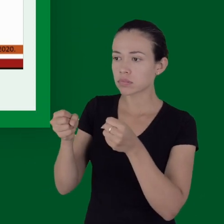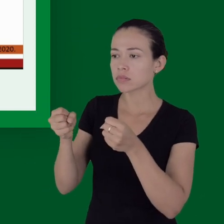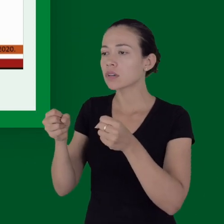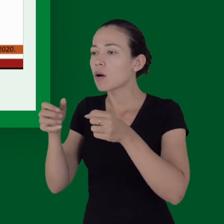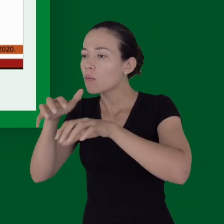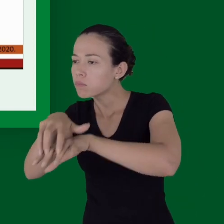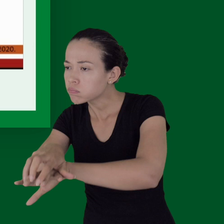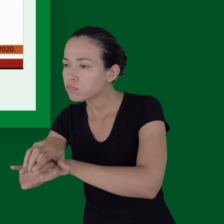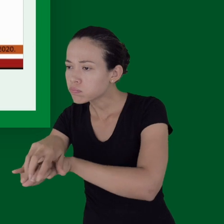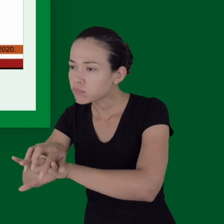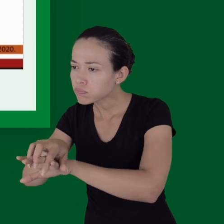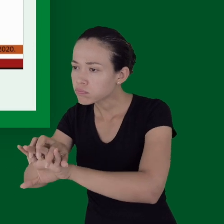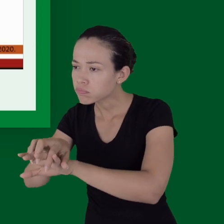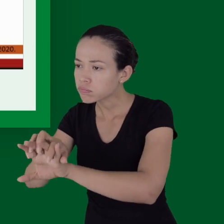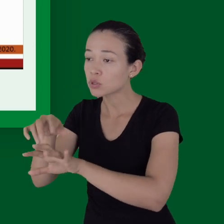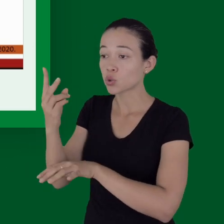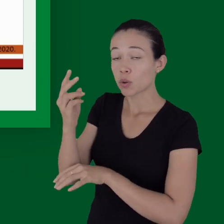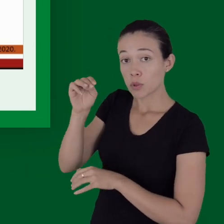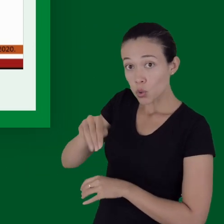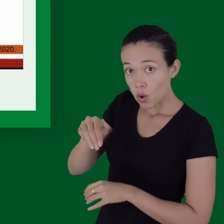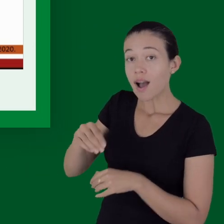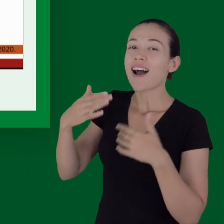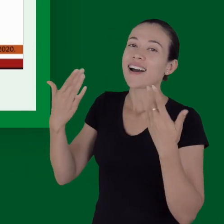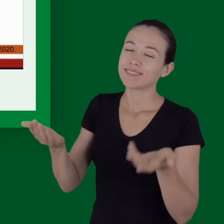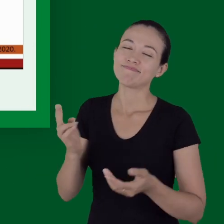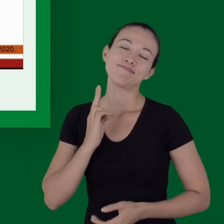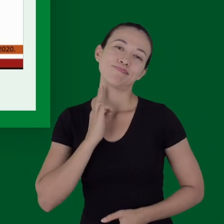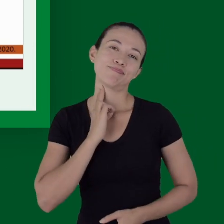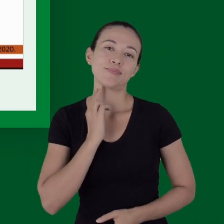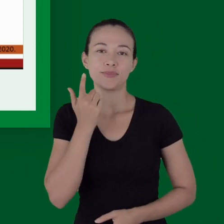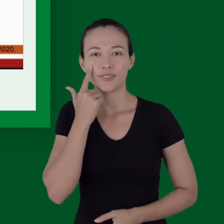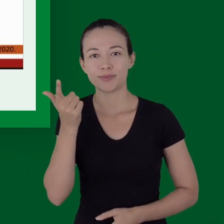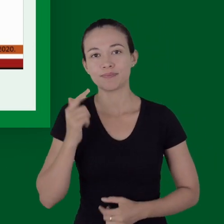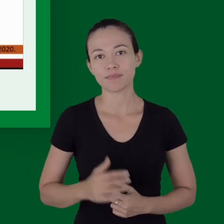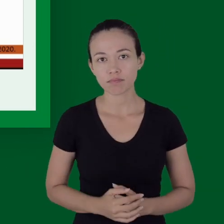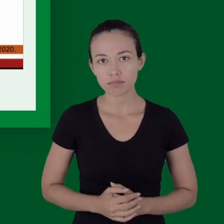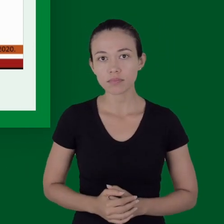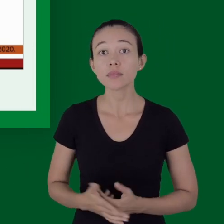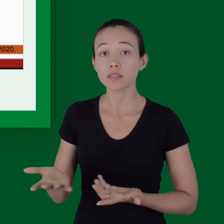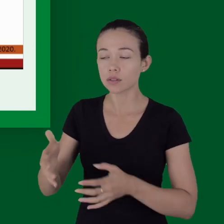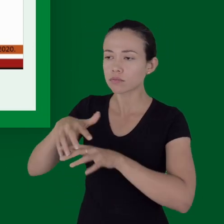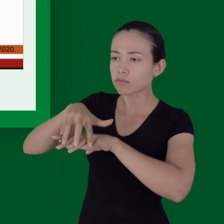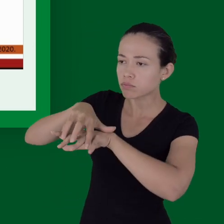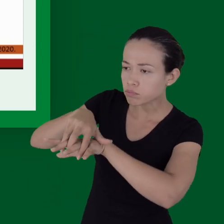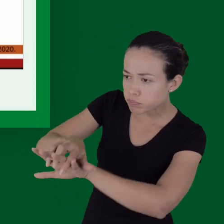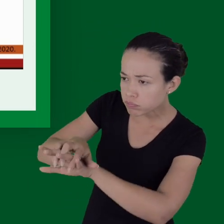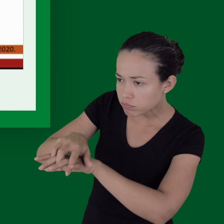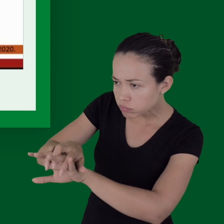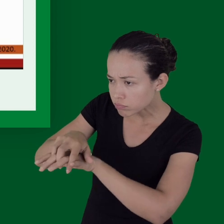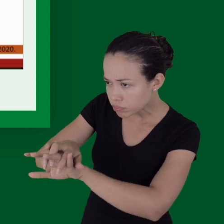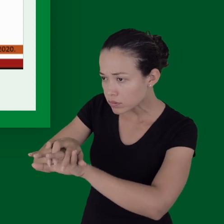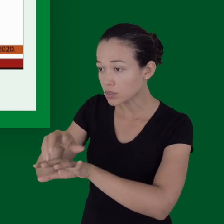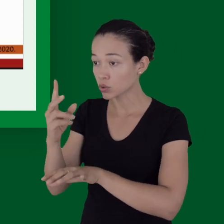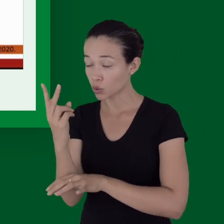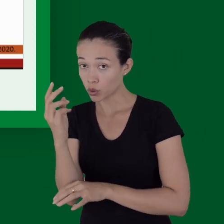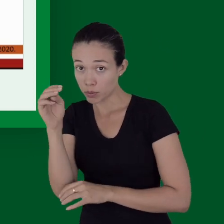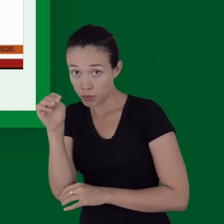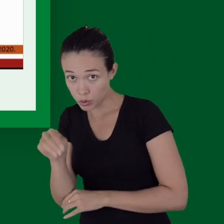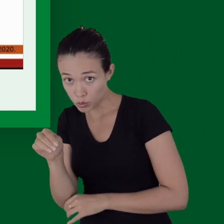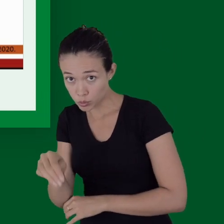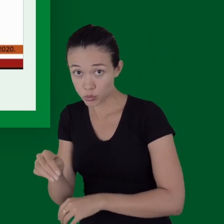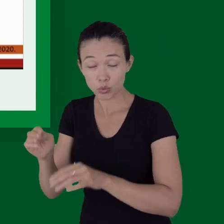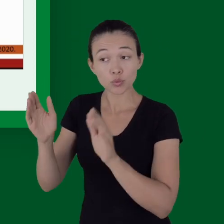minutos de reanimação, e aí sim a gente vai checar pulso. Então, assim, se passou 2 minutos, Sim, a